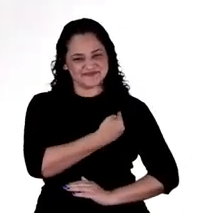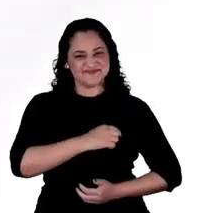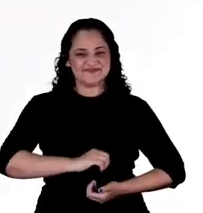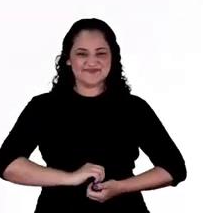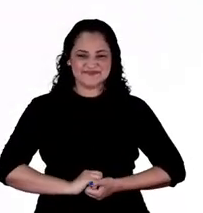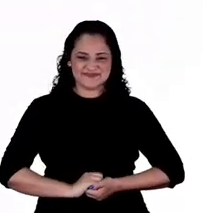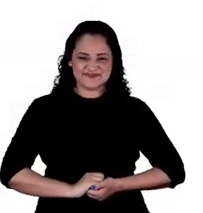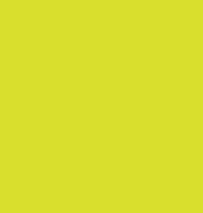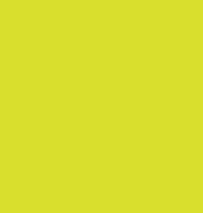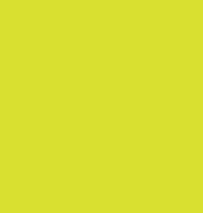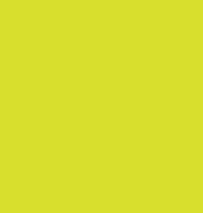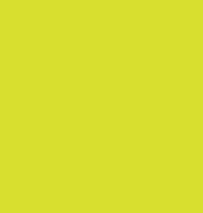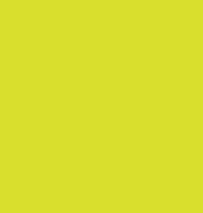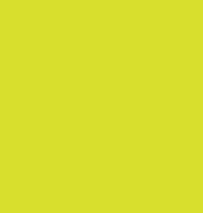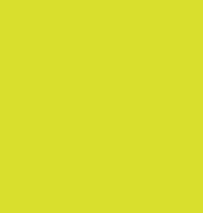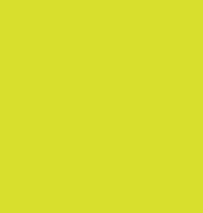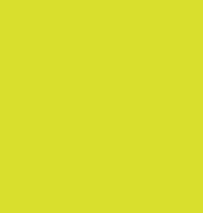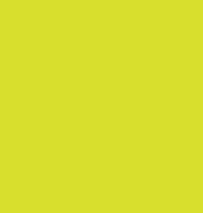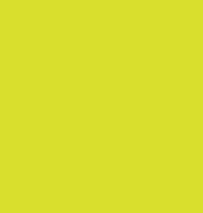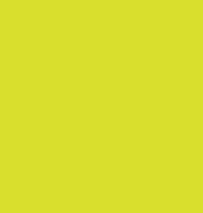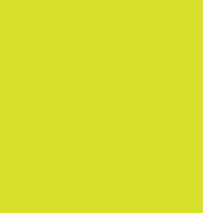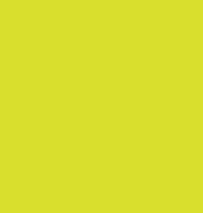que vem da gente